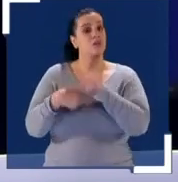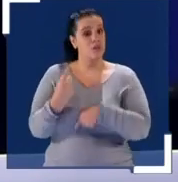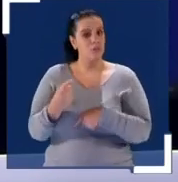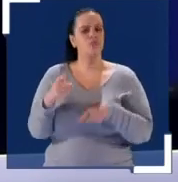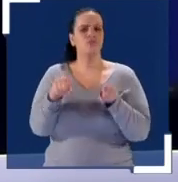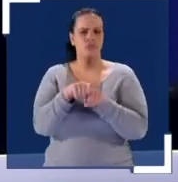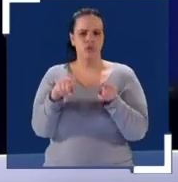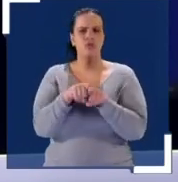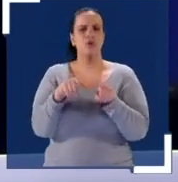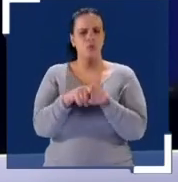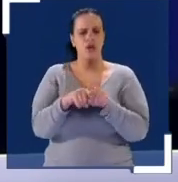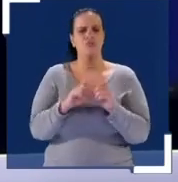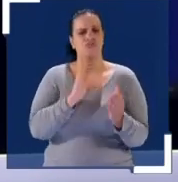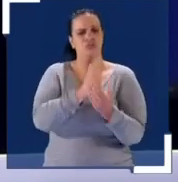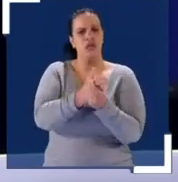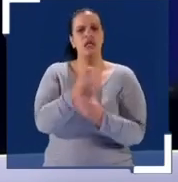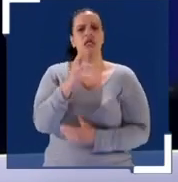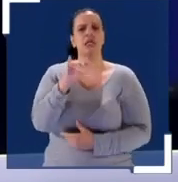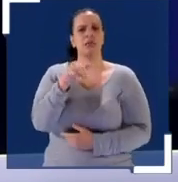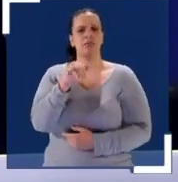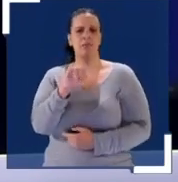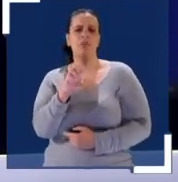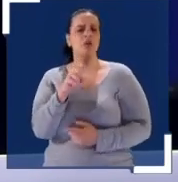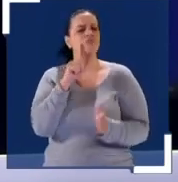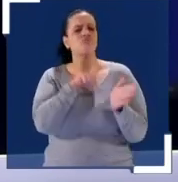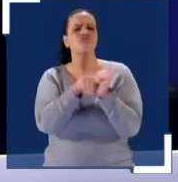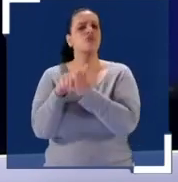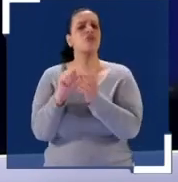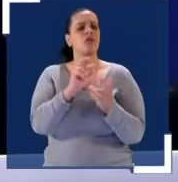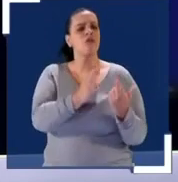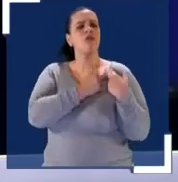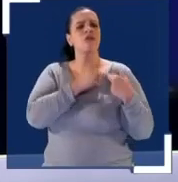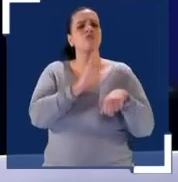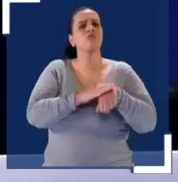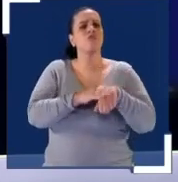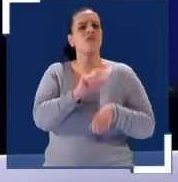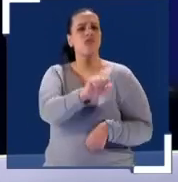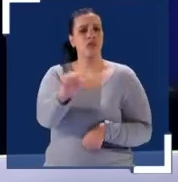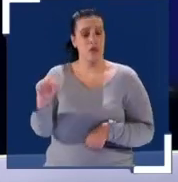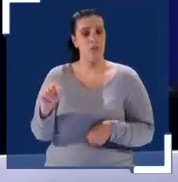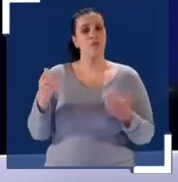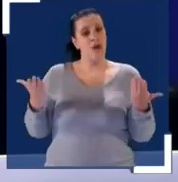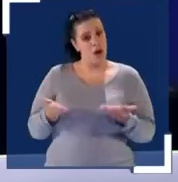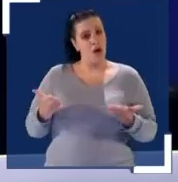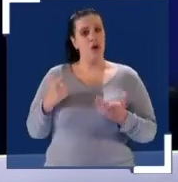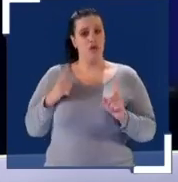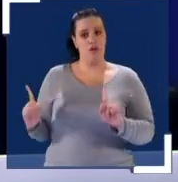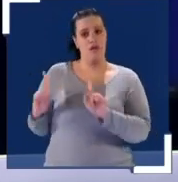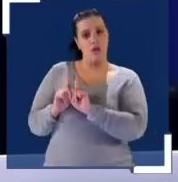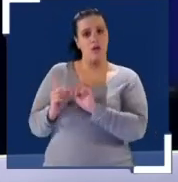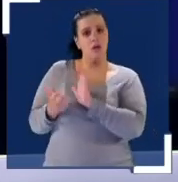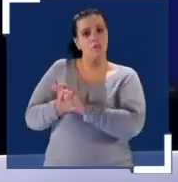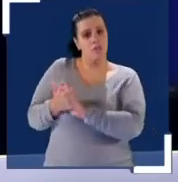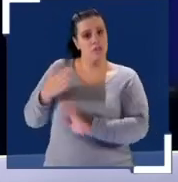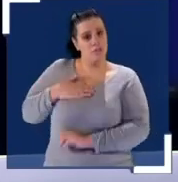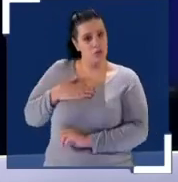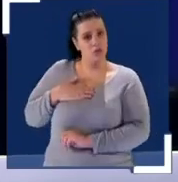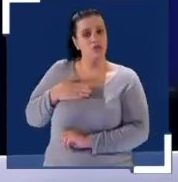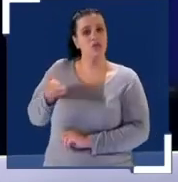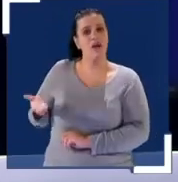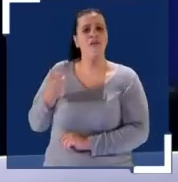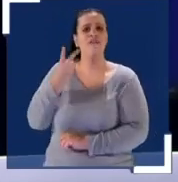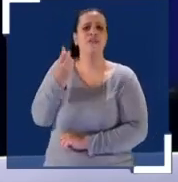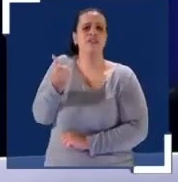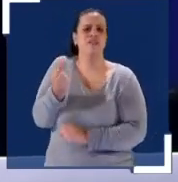medidas também de ação criminal para verificar quem foi o responsável por isso. Eu estou aqui, inclusive, acompanhado pela minha esposa Bia, minha esposa há